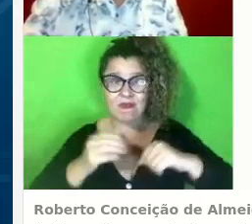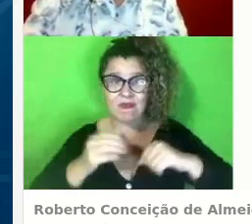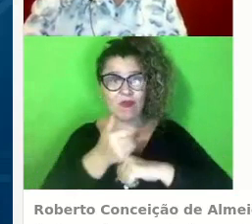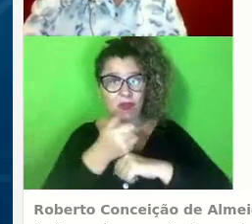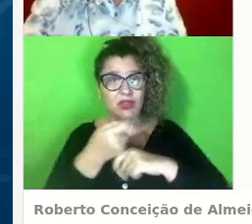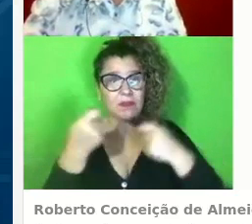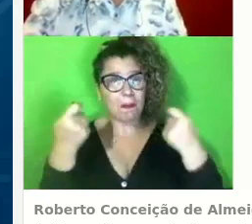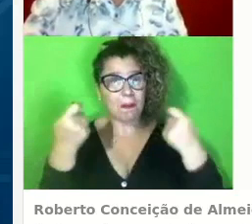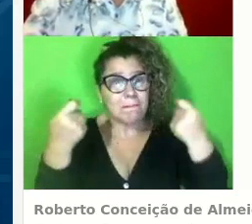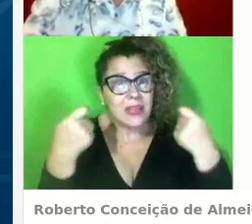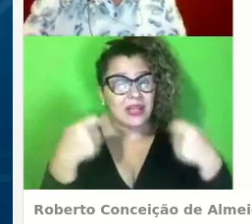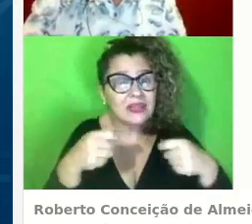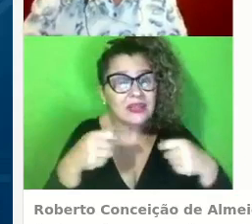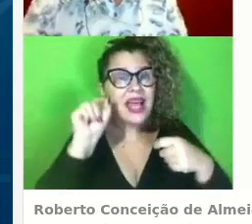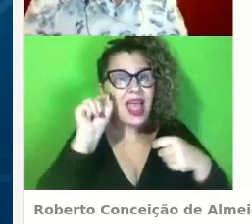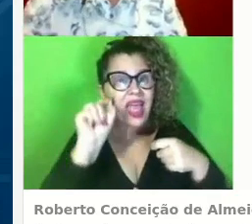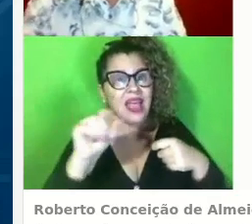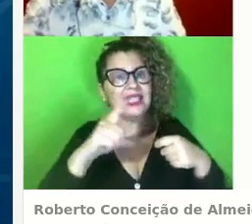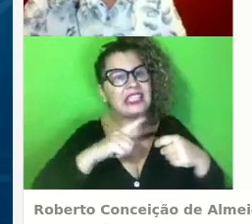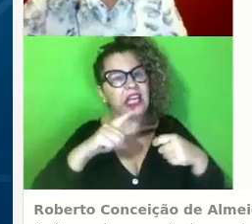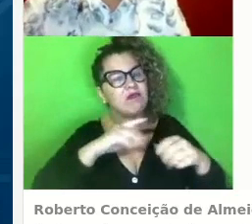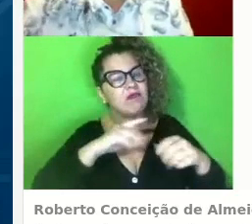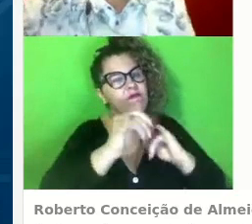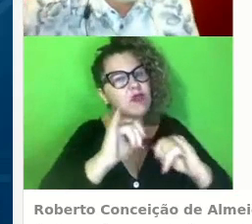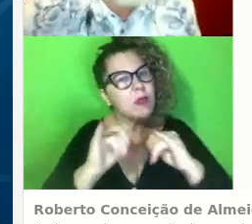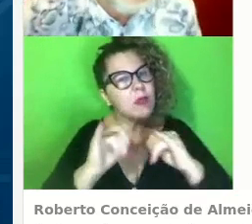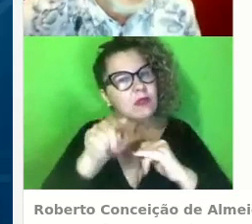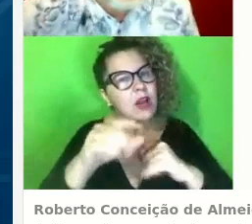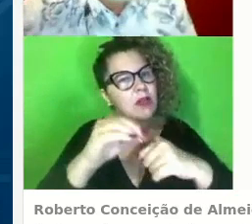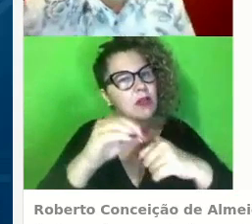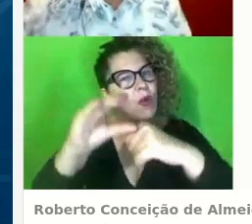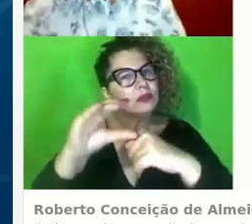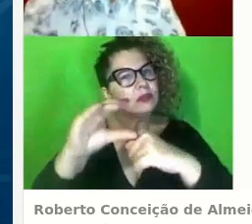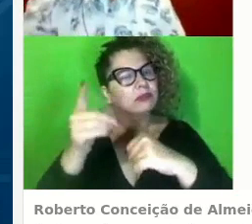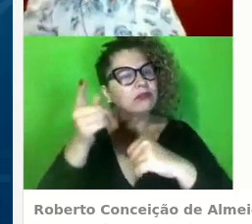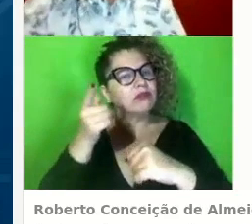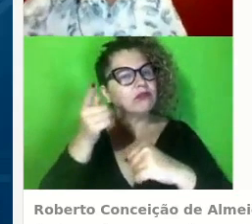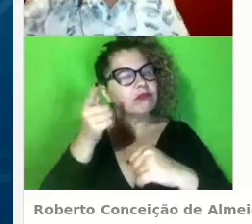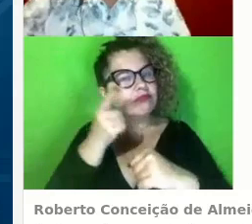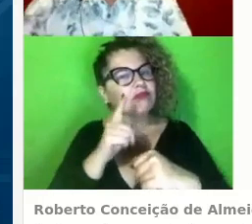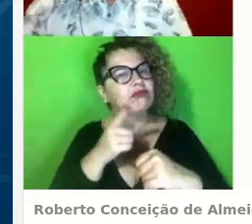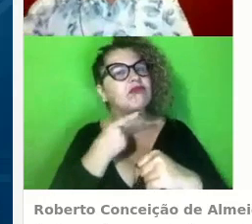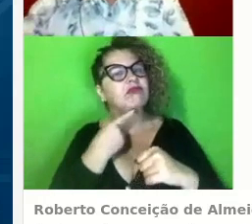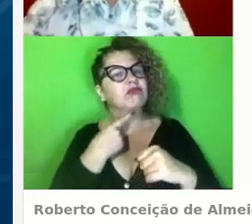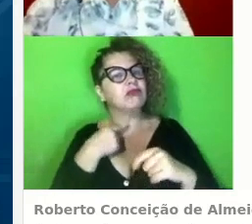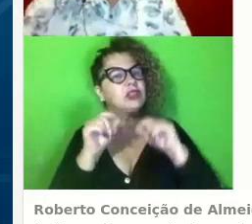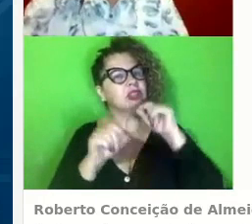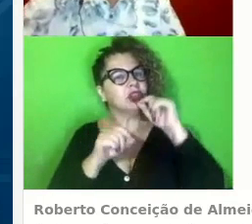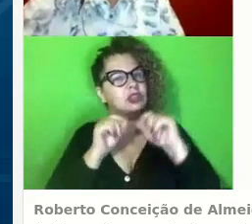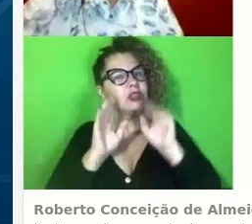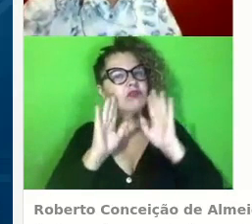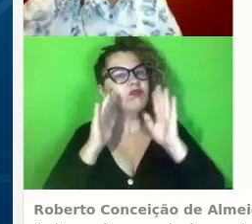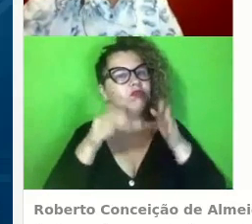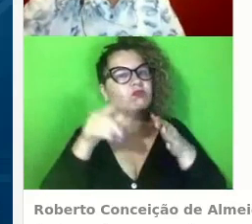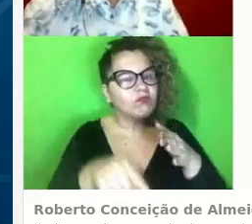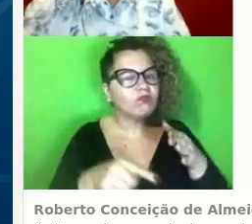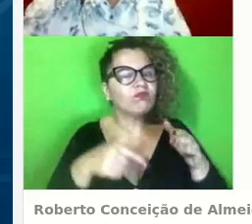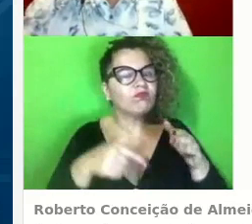despertar, né, e ter o desejo de trabalhar nessas questões, né, de produzir o seu material